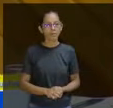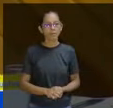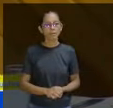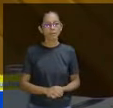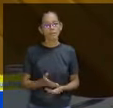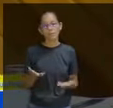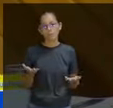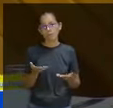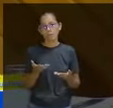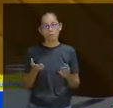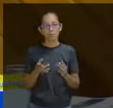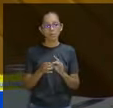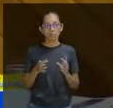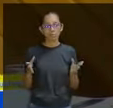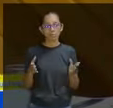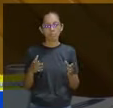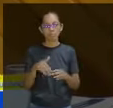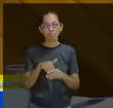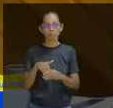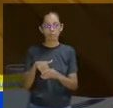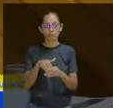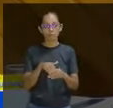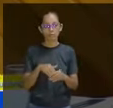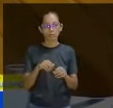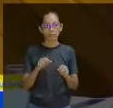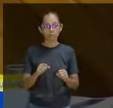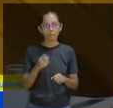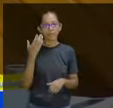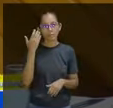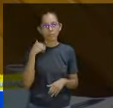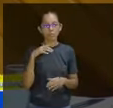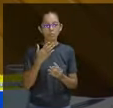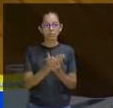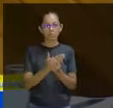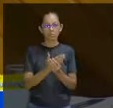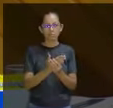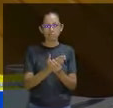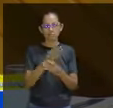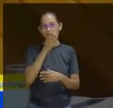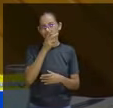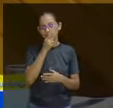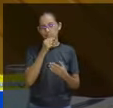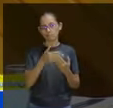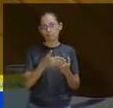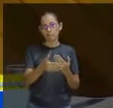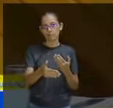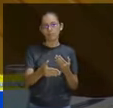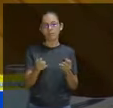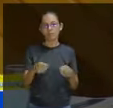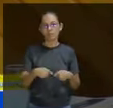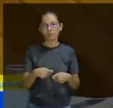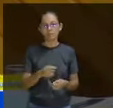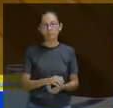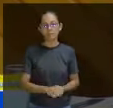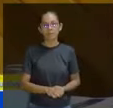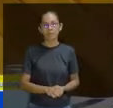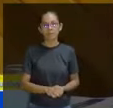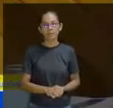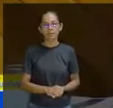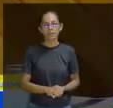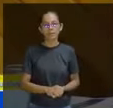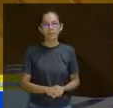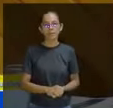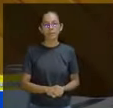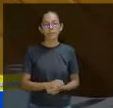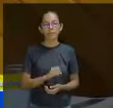aberta agora, até de fato porque esse processo ele é demorado, e nós já estamos ainda com 2 listas de suplentes, e se eu saísse no dia